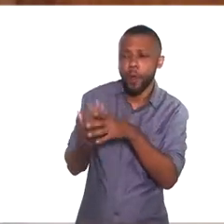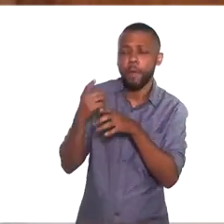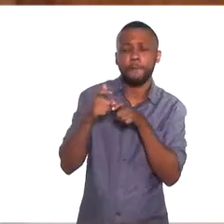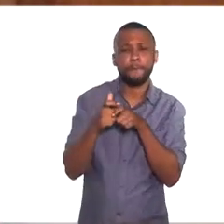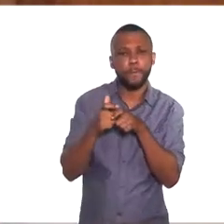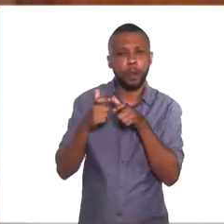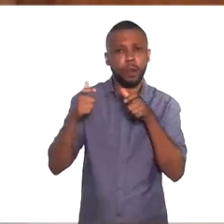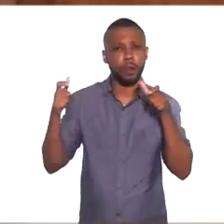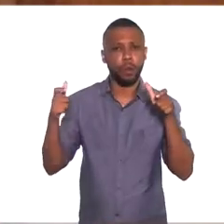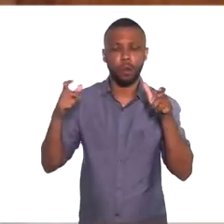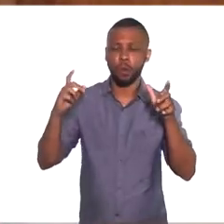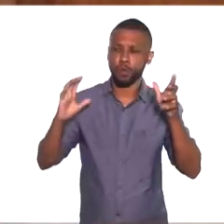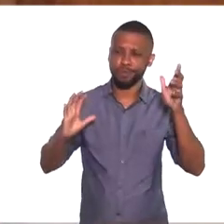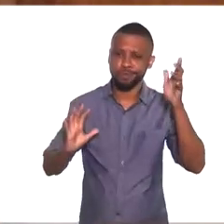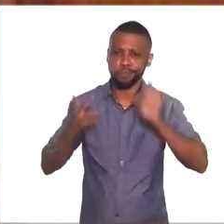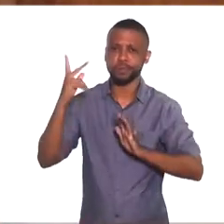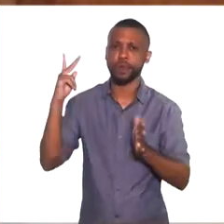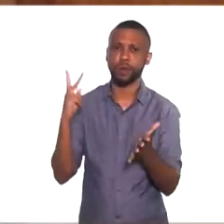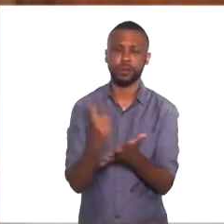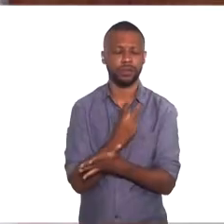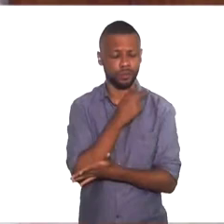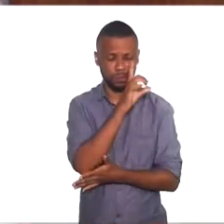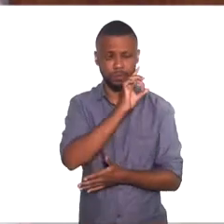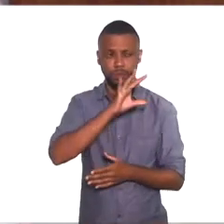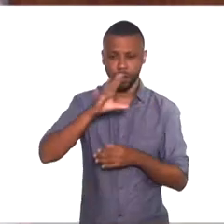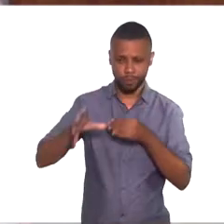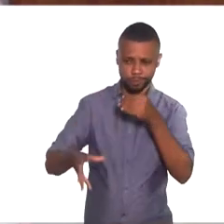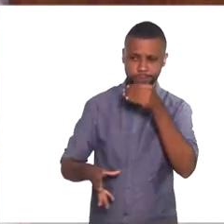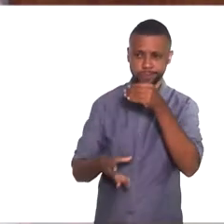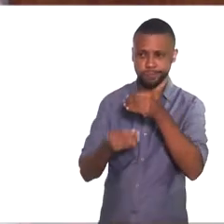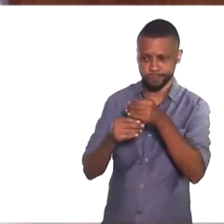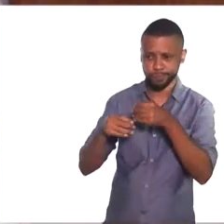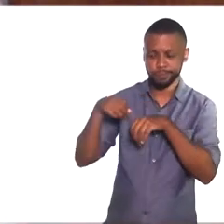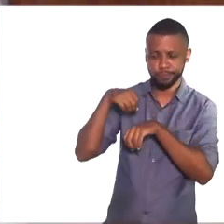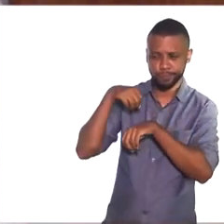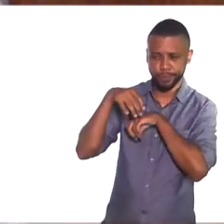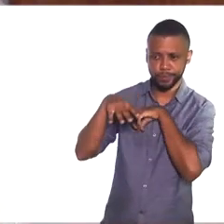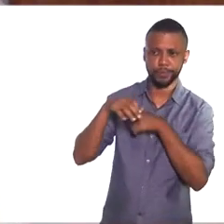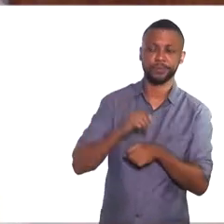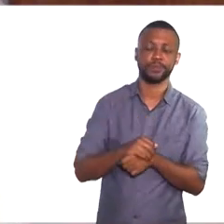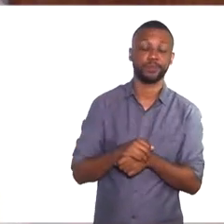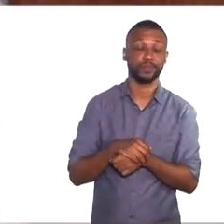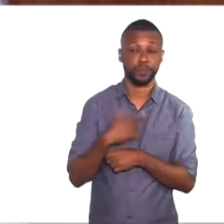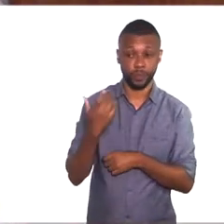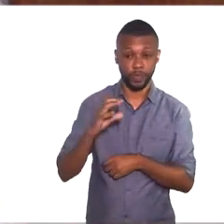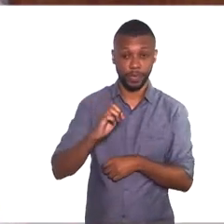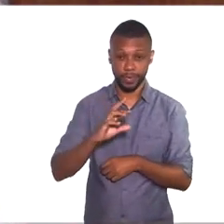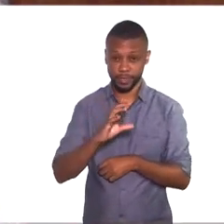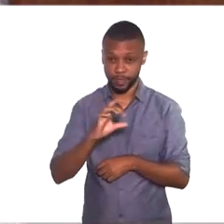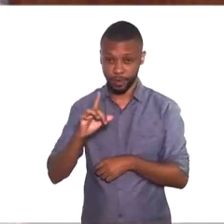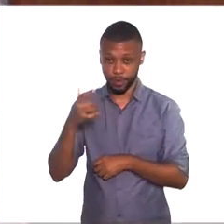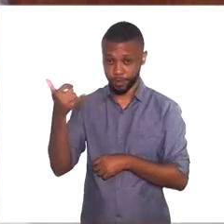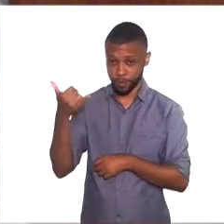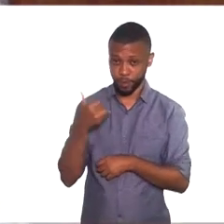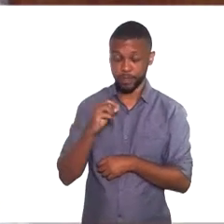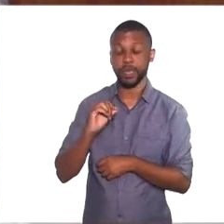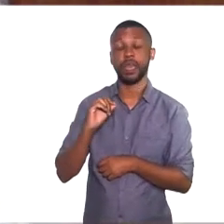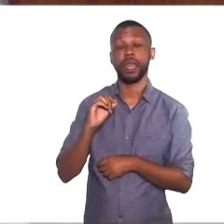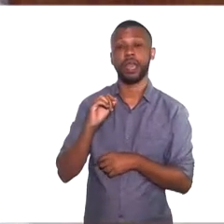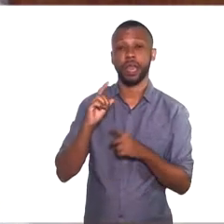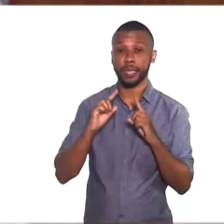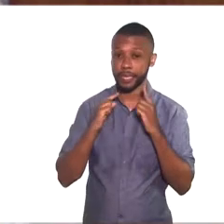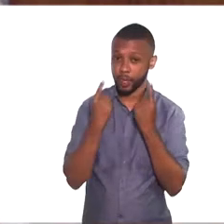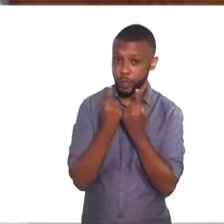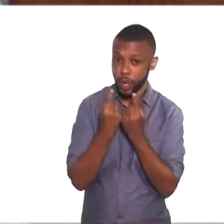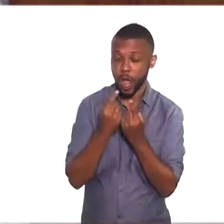vai crescendo e fazendo acontecer e fortalecendo uma informação é como Cardeal falou as reuniões